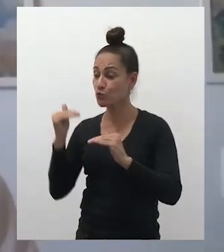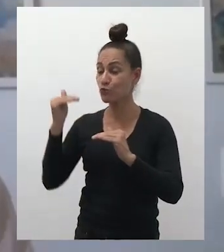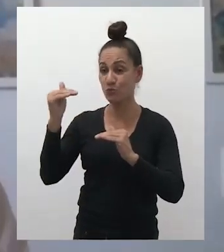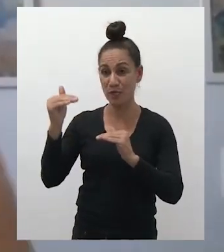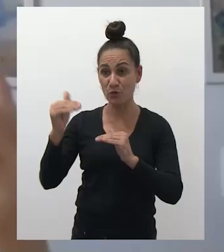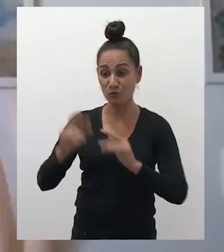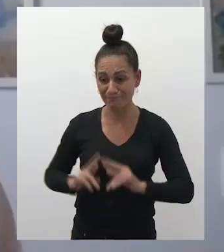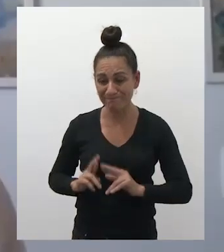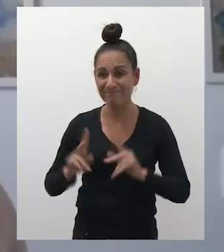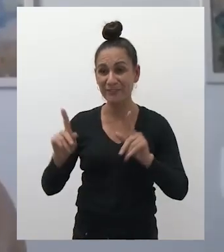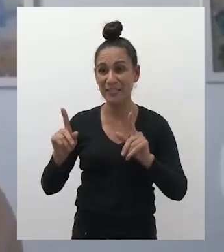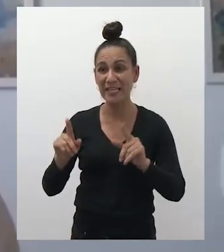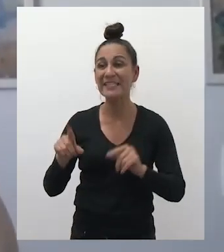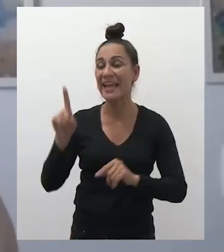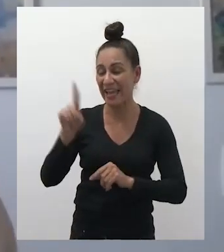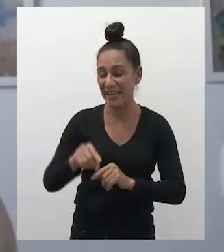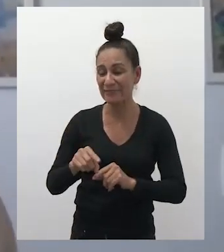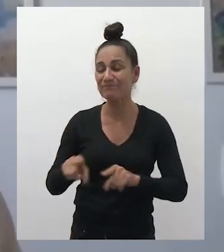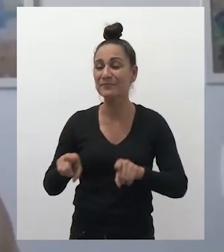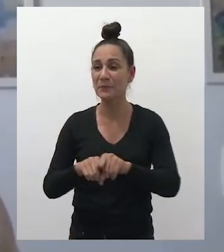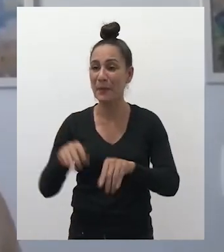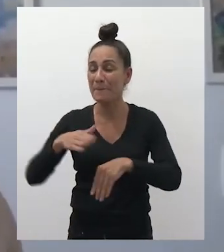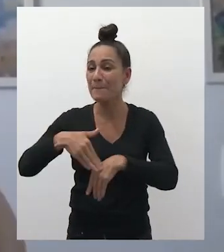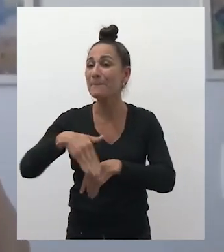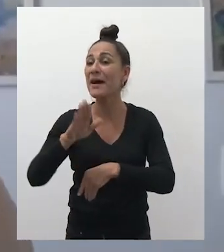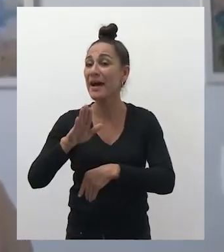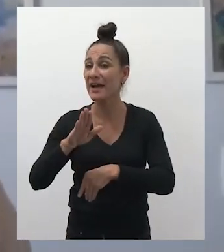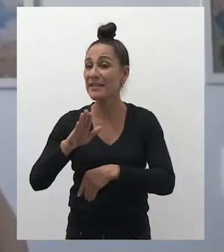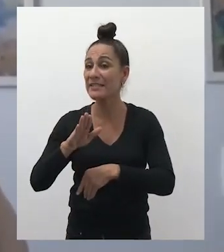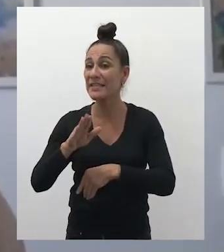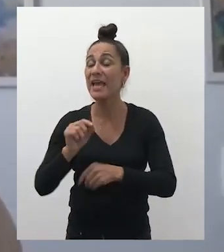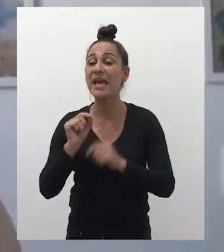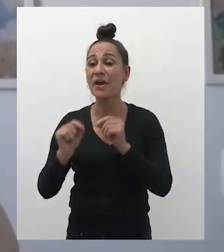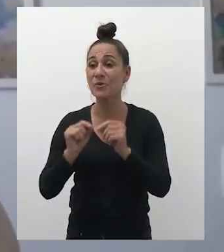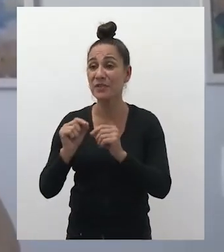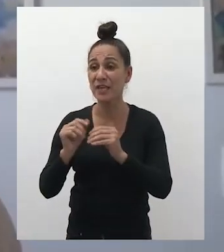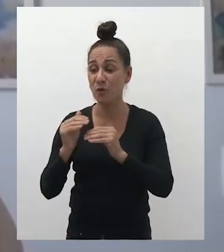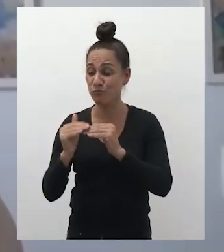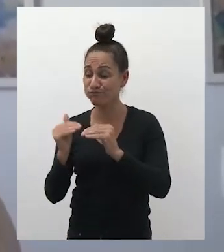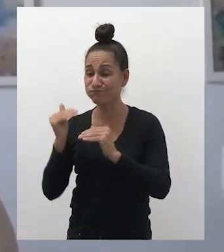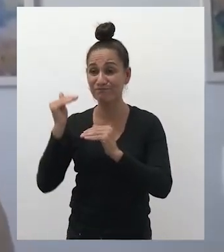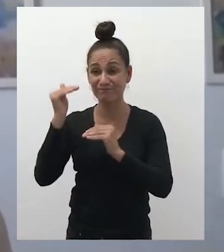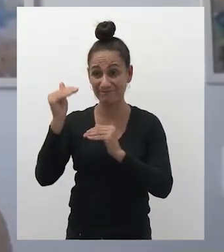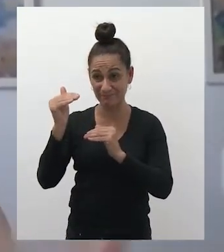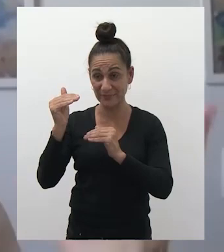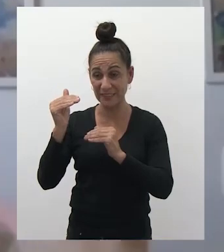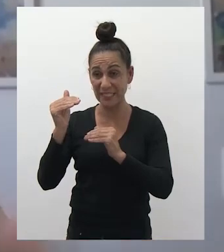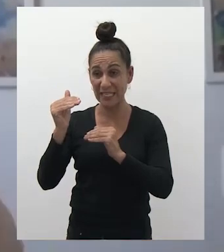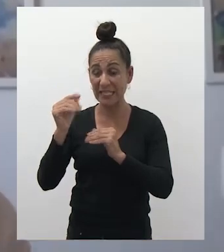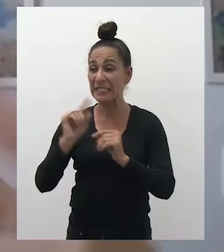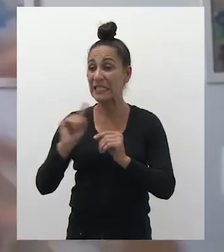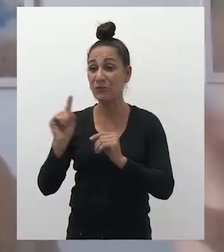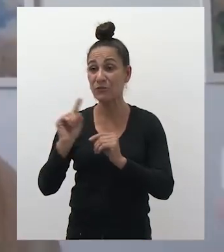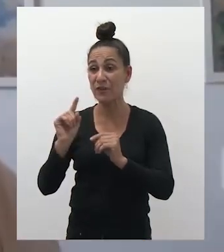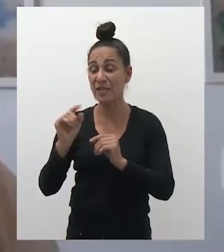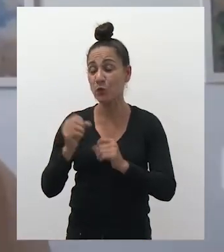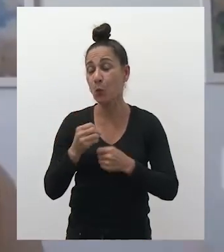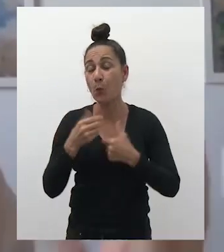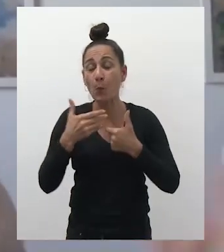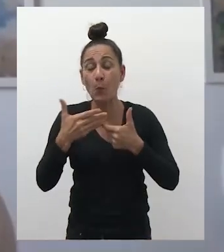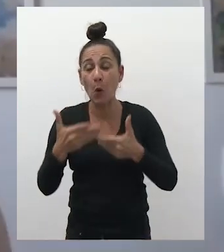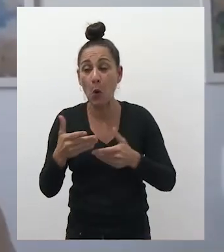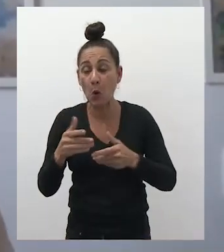isso. É mais do que isso. É uma passagem que não vem da bondade